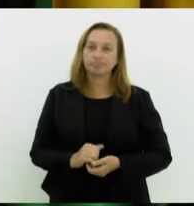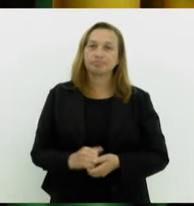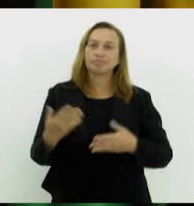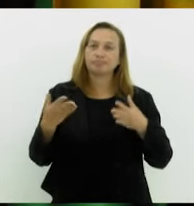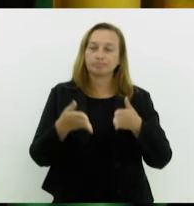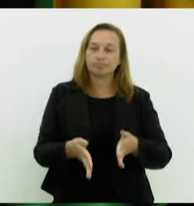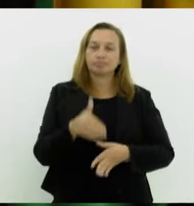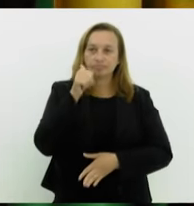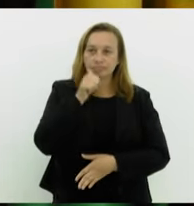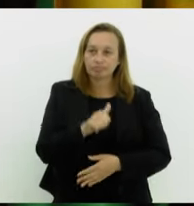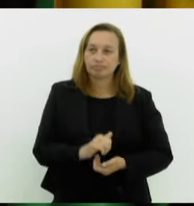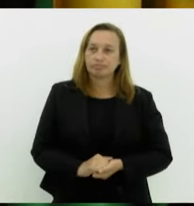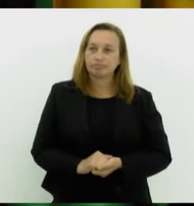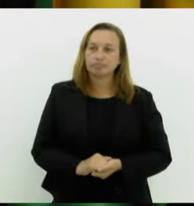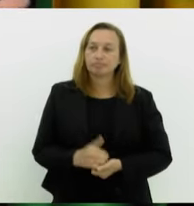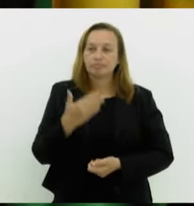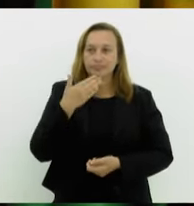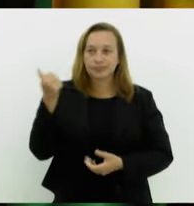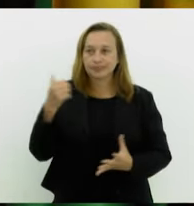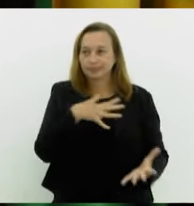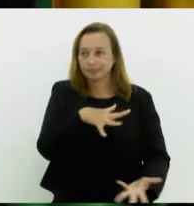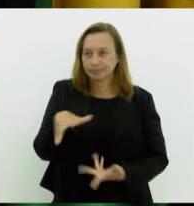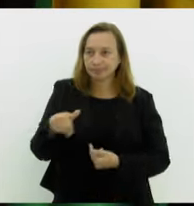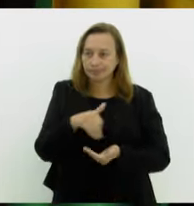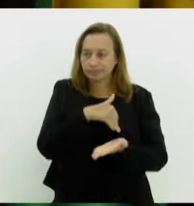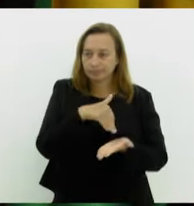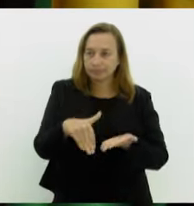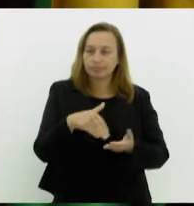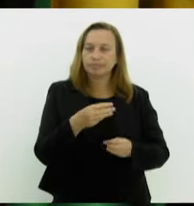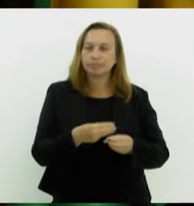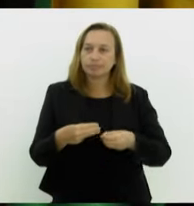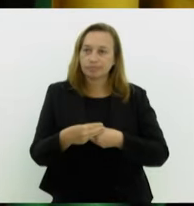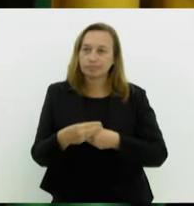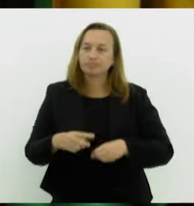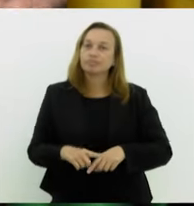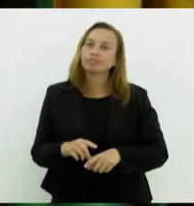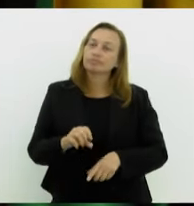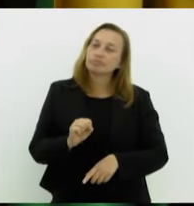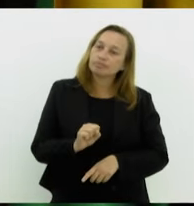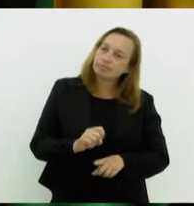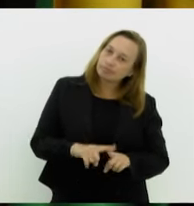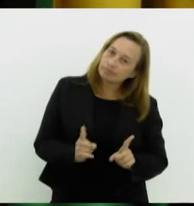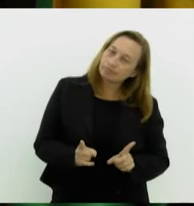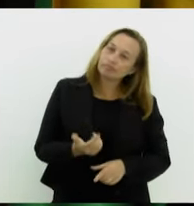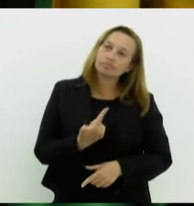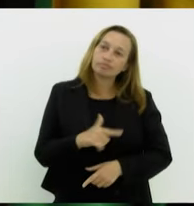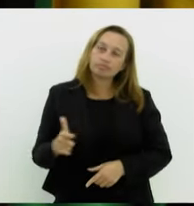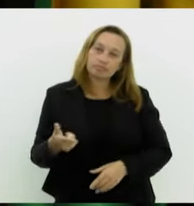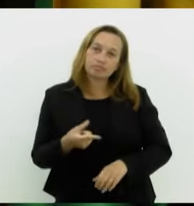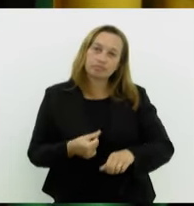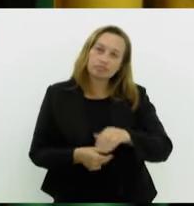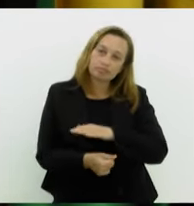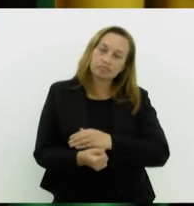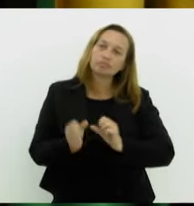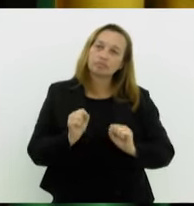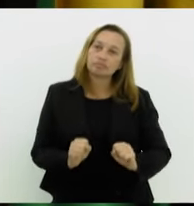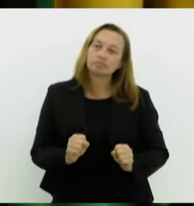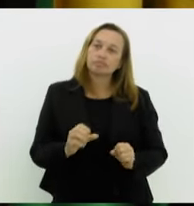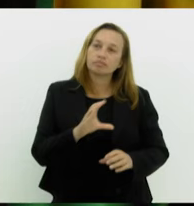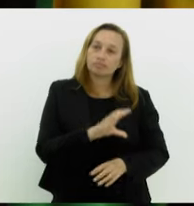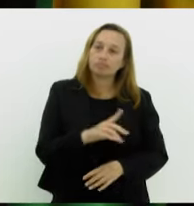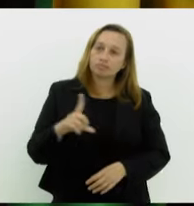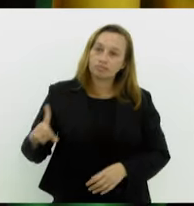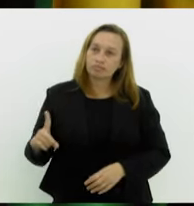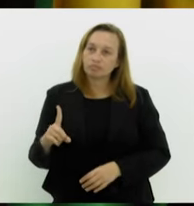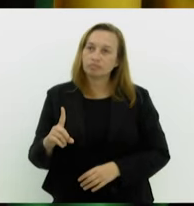mulheres o melhor dos mundos é que seja uma secretaria municipal mas se ainda não tiver né no orçamento pode ser uma Coordenadoria pode ser